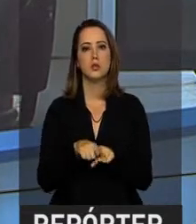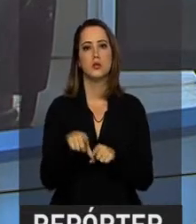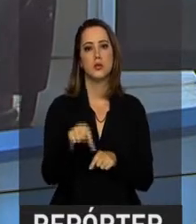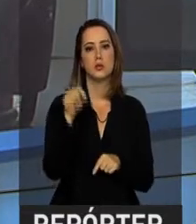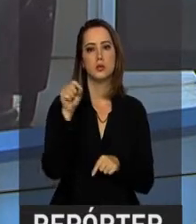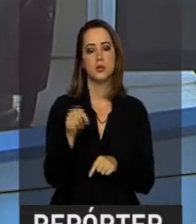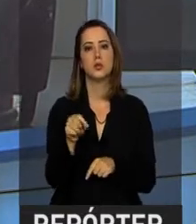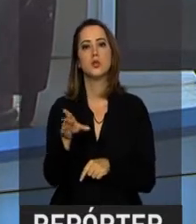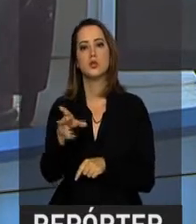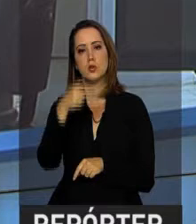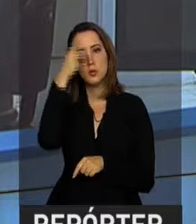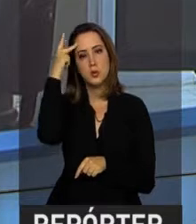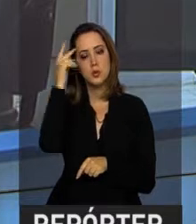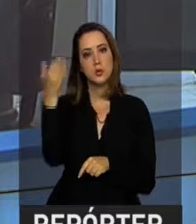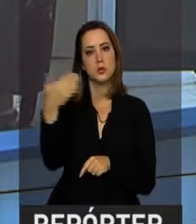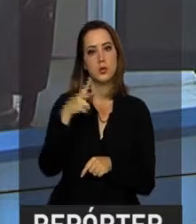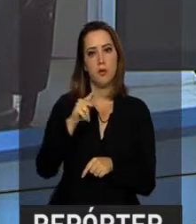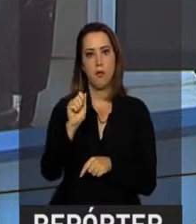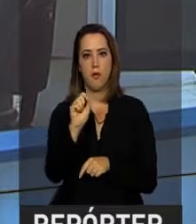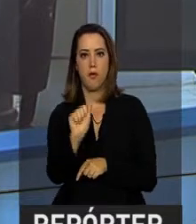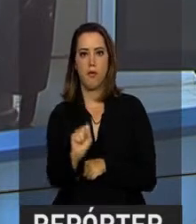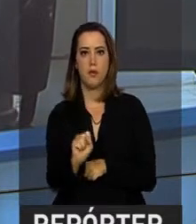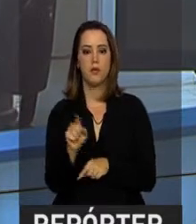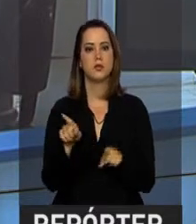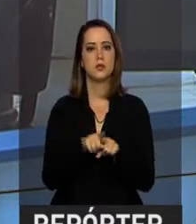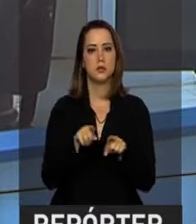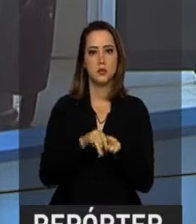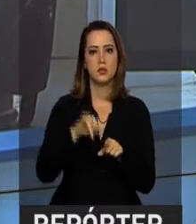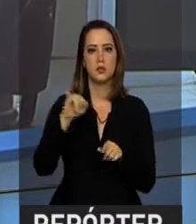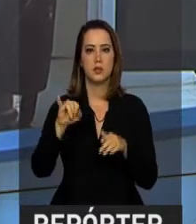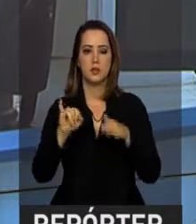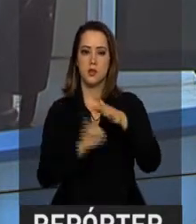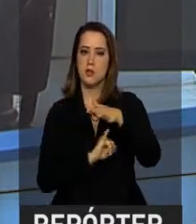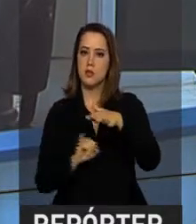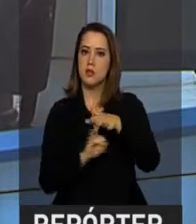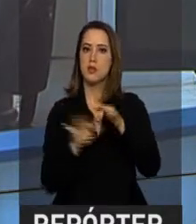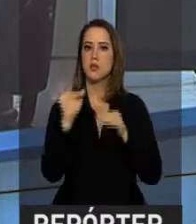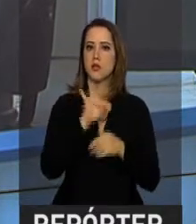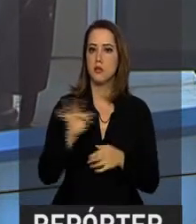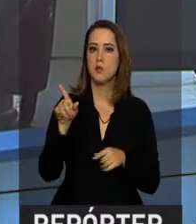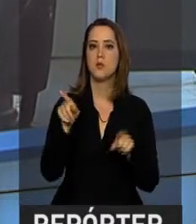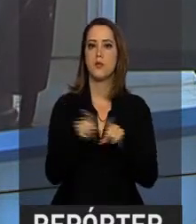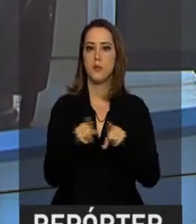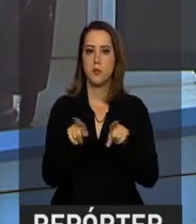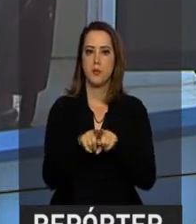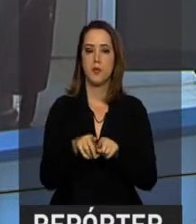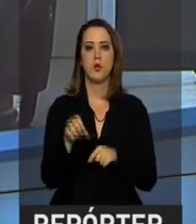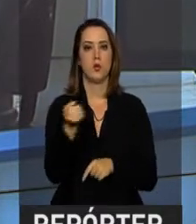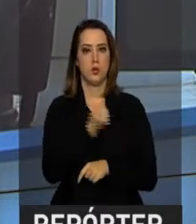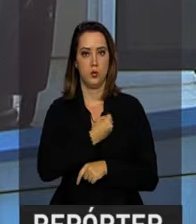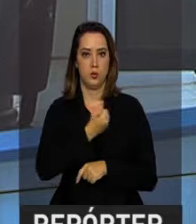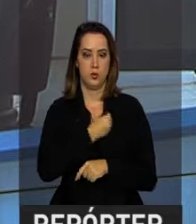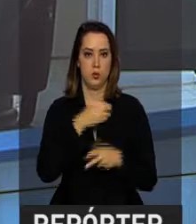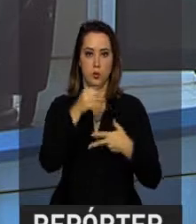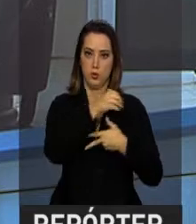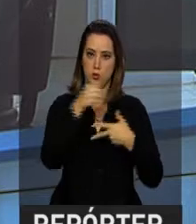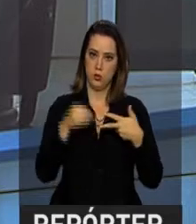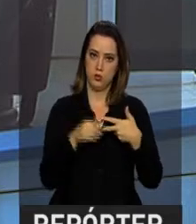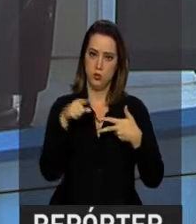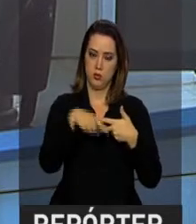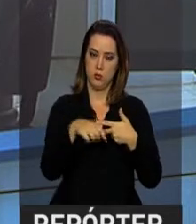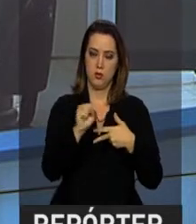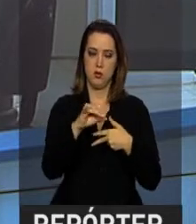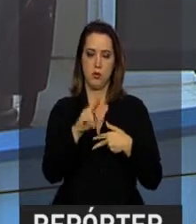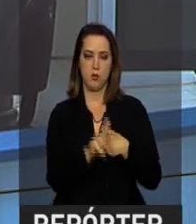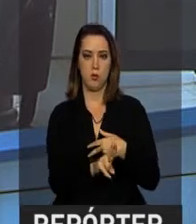a vagas em universidades federais e institutos federais de educação com base na nota do enem participaram do